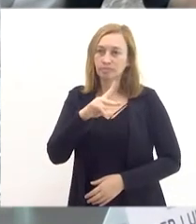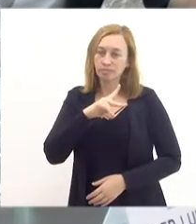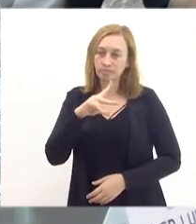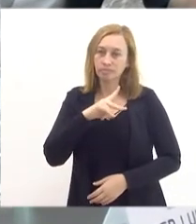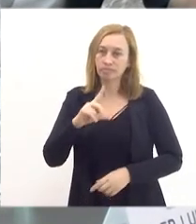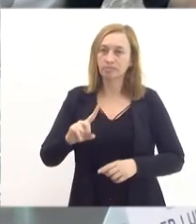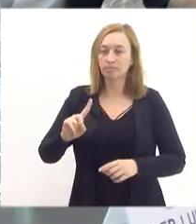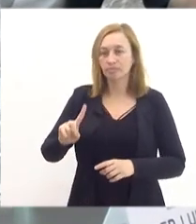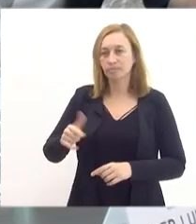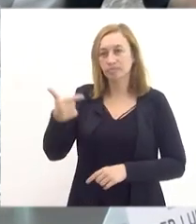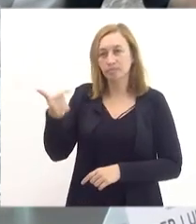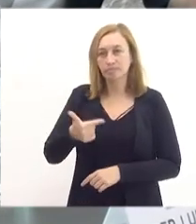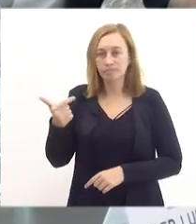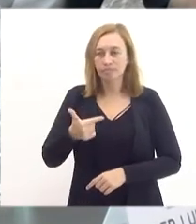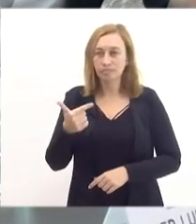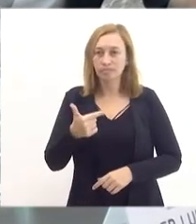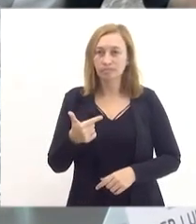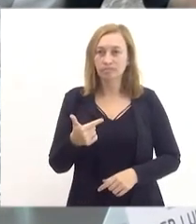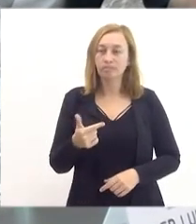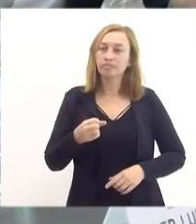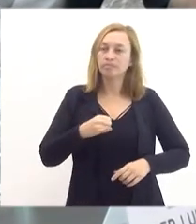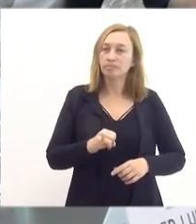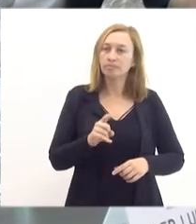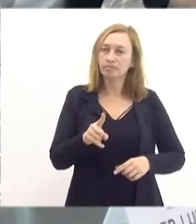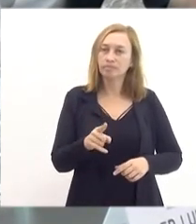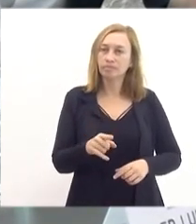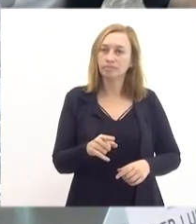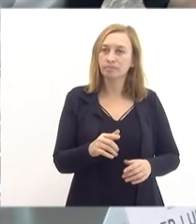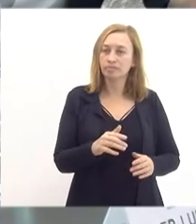Se você remeter a primeira,